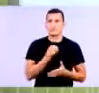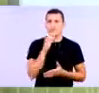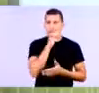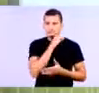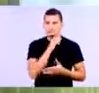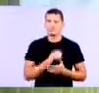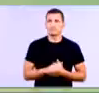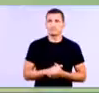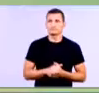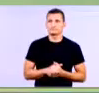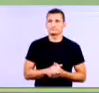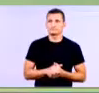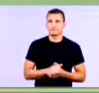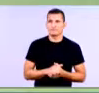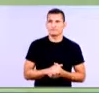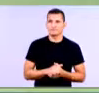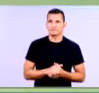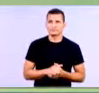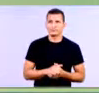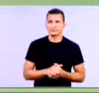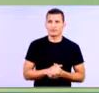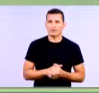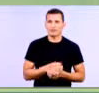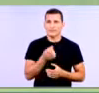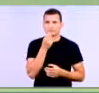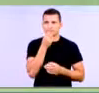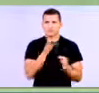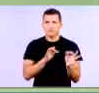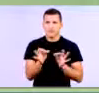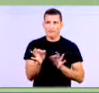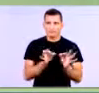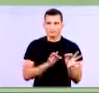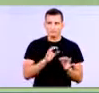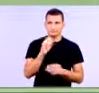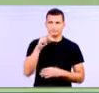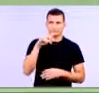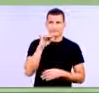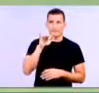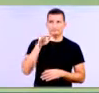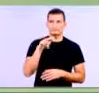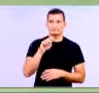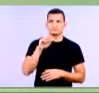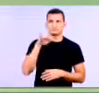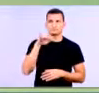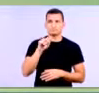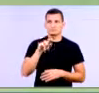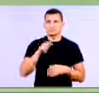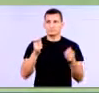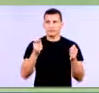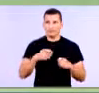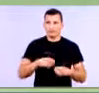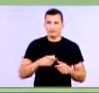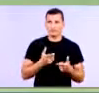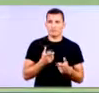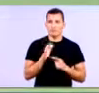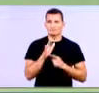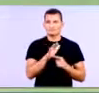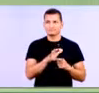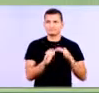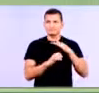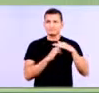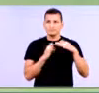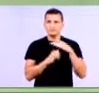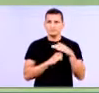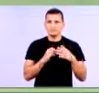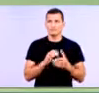imediato. Um bom plano de contingência, ele é capaz de sustentar a missão da empresa,